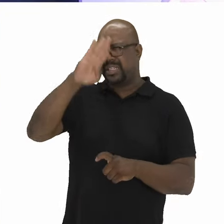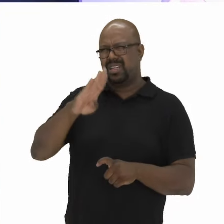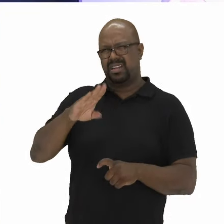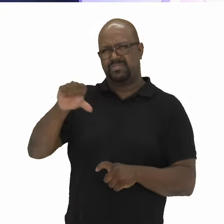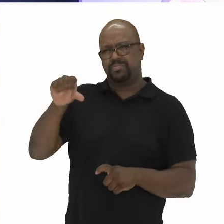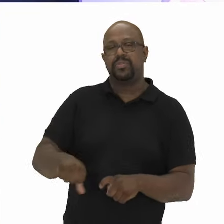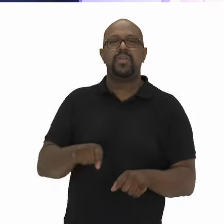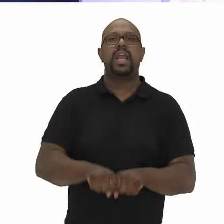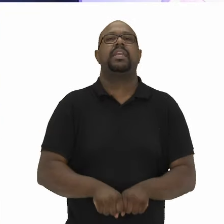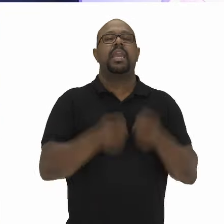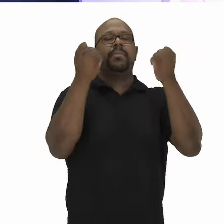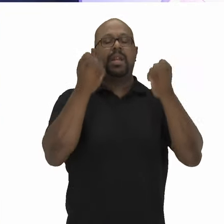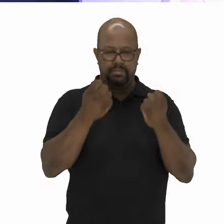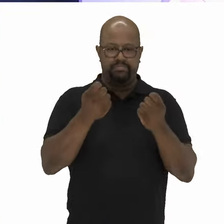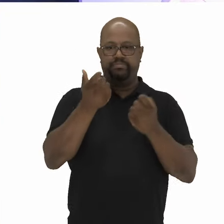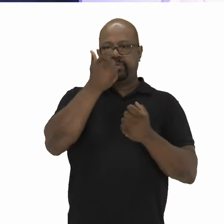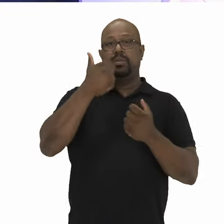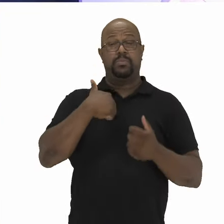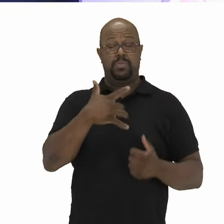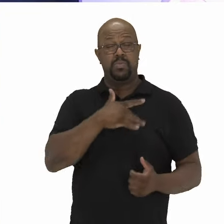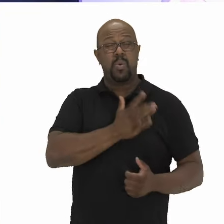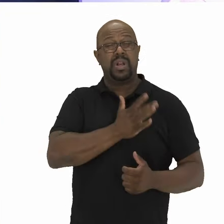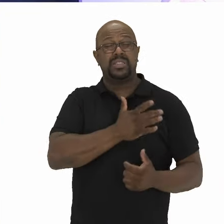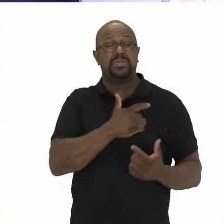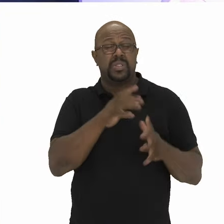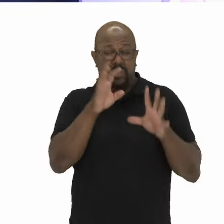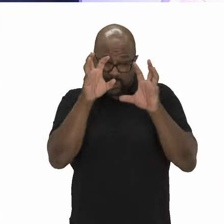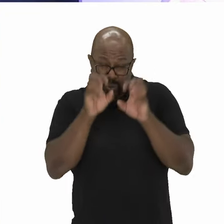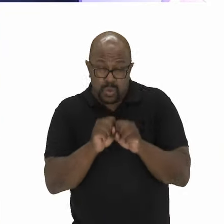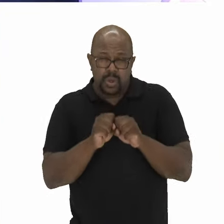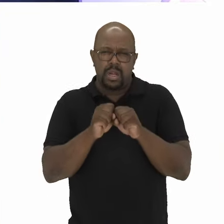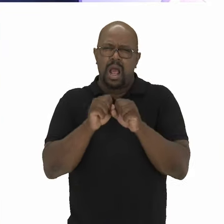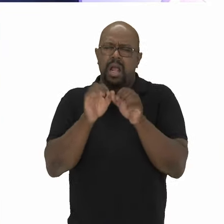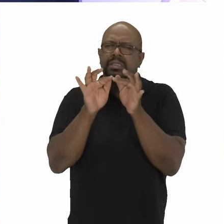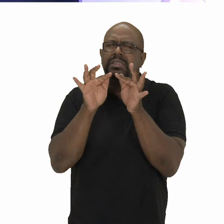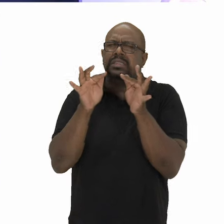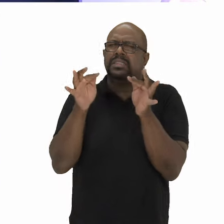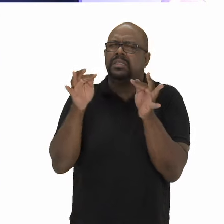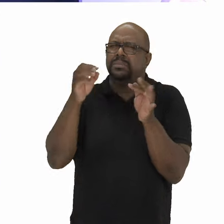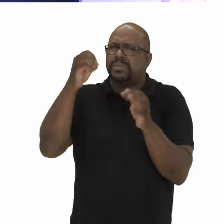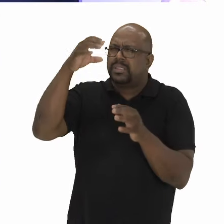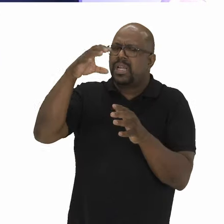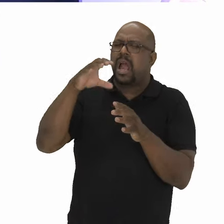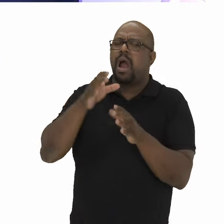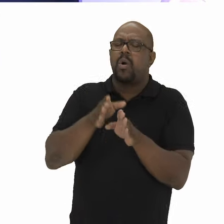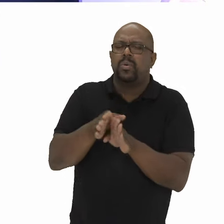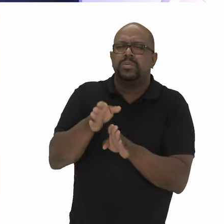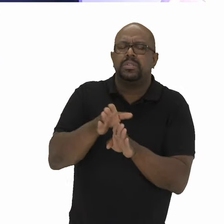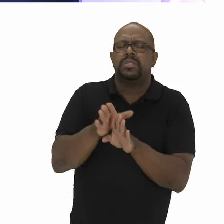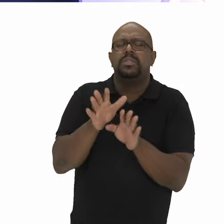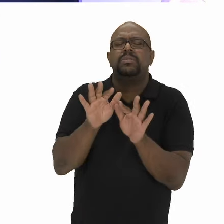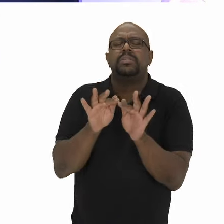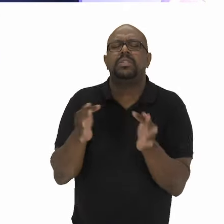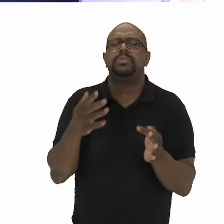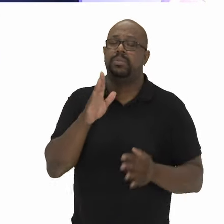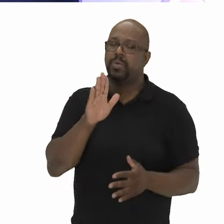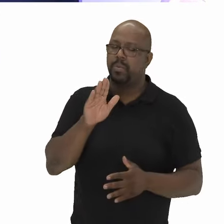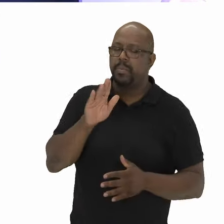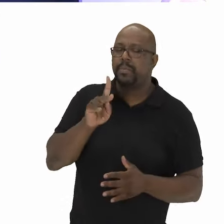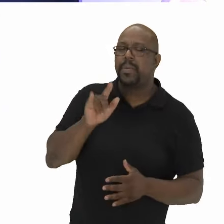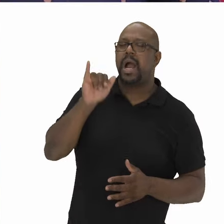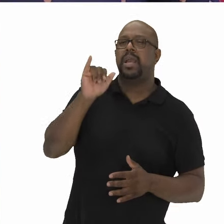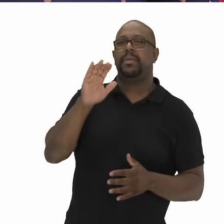maus brasileiros venha a quebrar o nosso Nar meu coração tá no escuro a luz é simples ligada ao conselho simples de